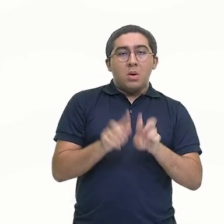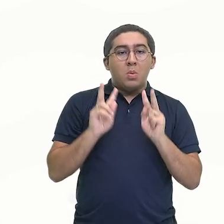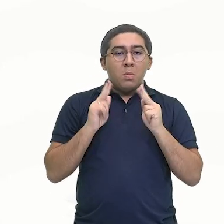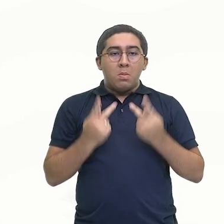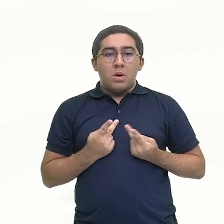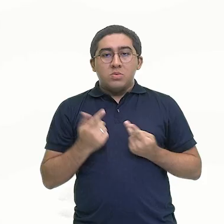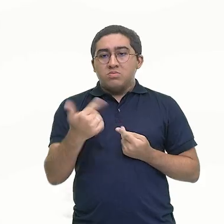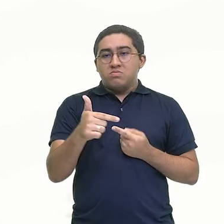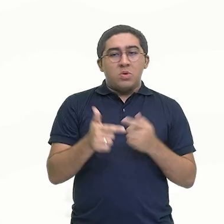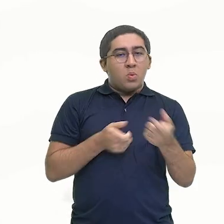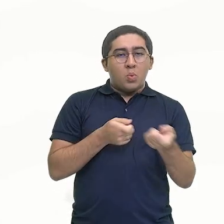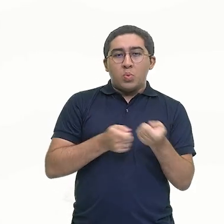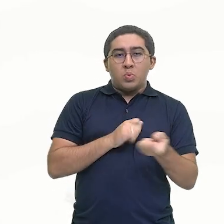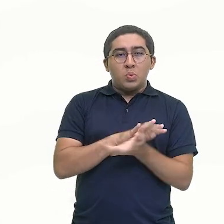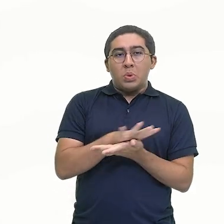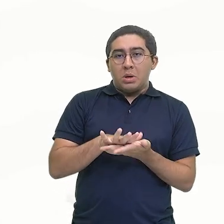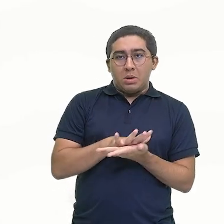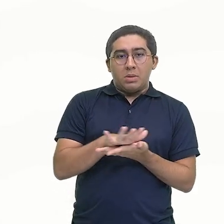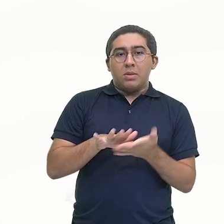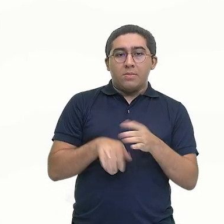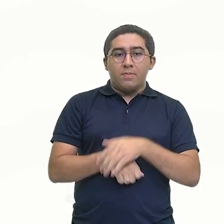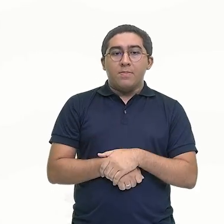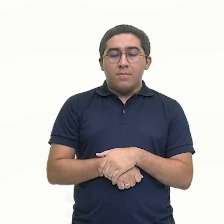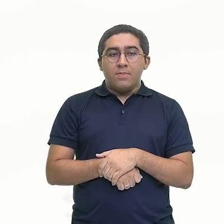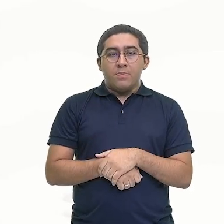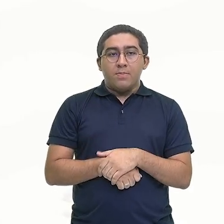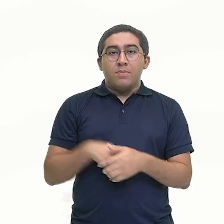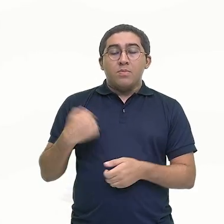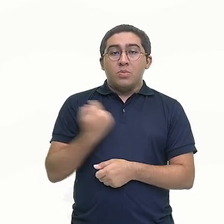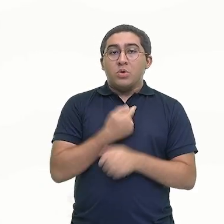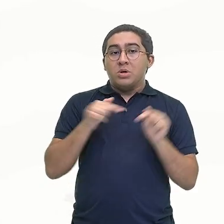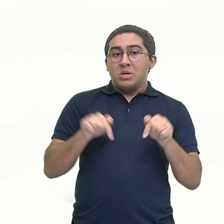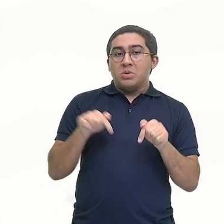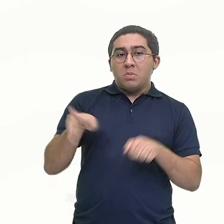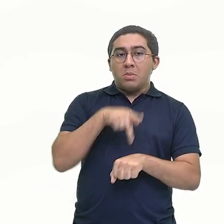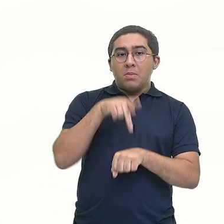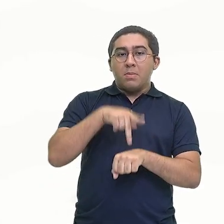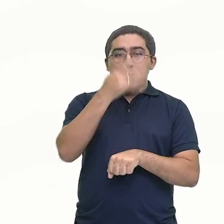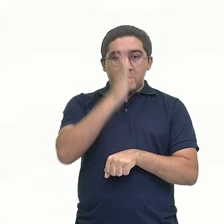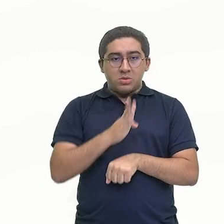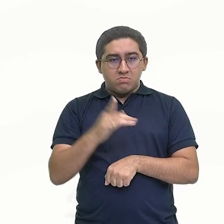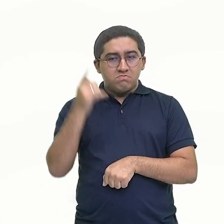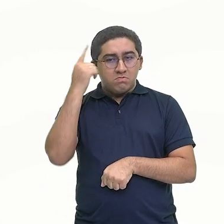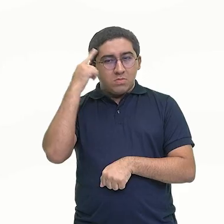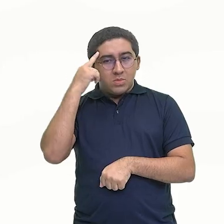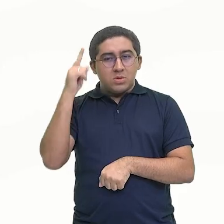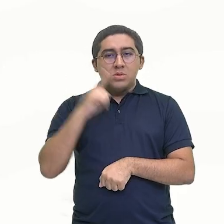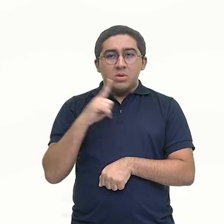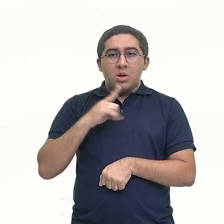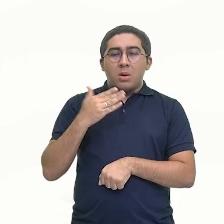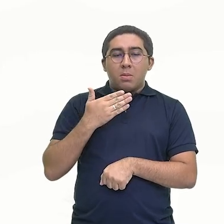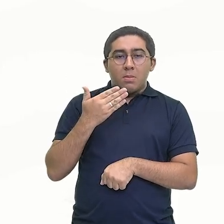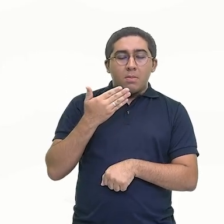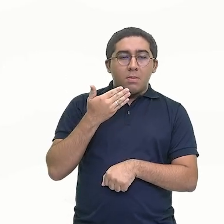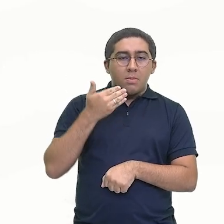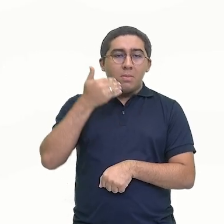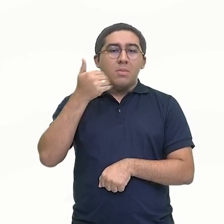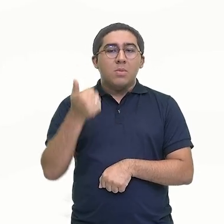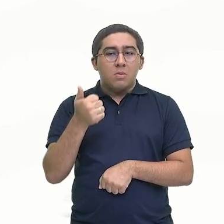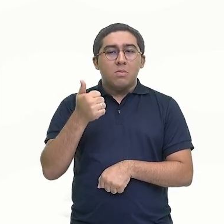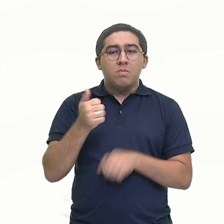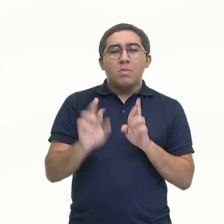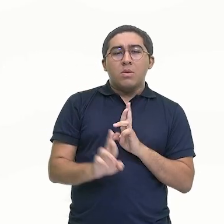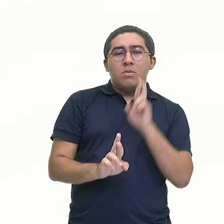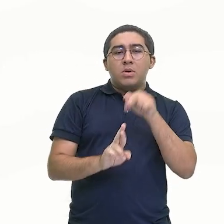controle. Nós aqui do Brasil, nós estamos numa posição privilegiada em relação ao planeta, porque a gente está no meio de uma